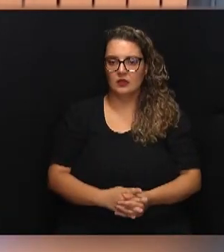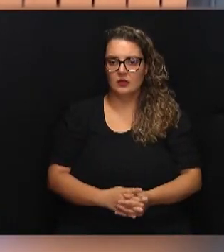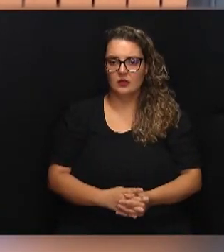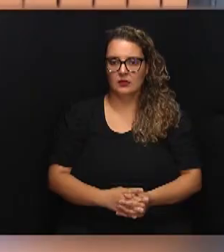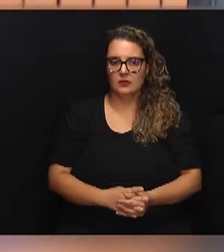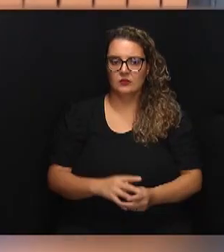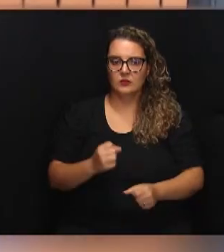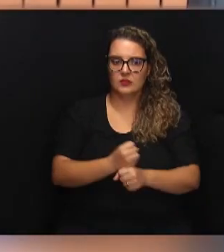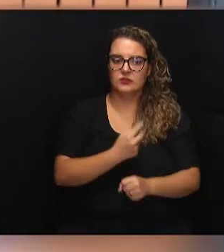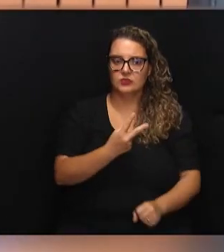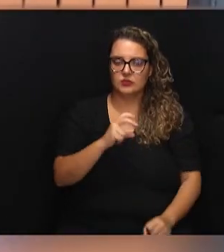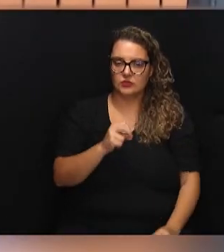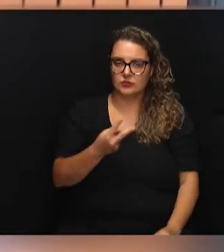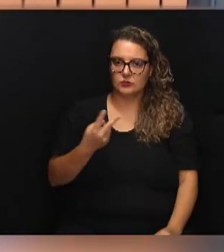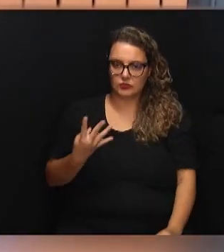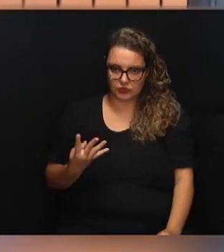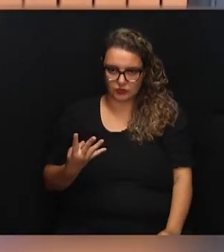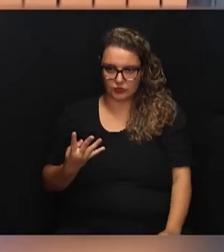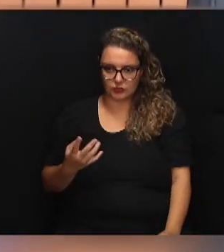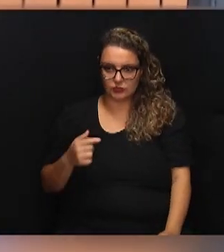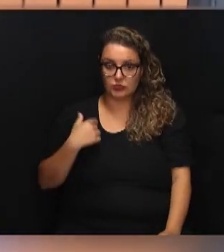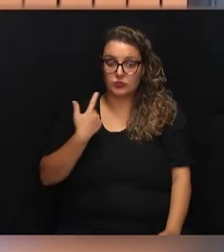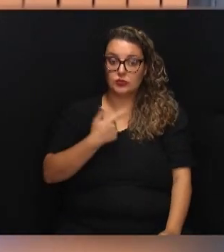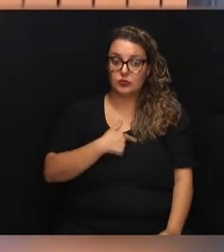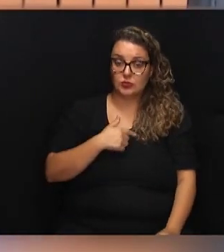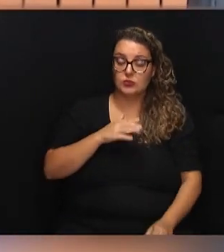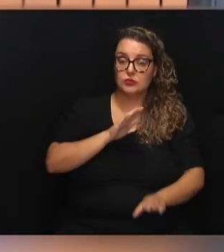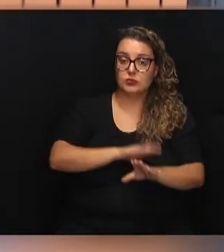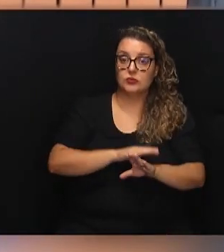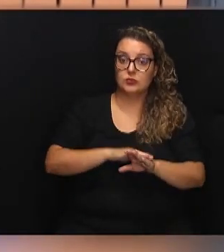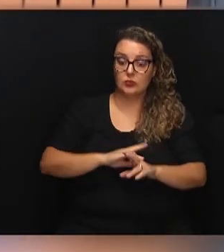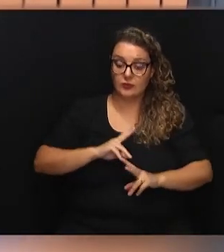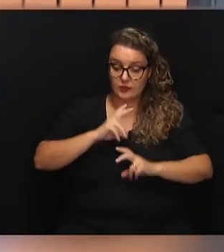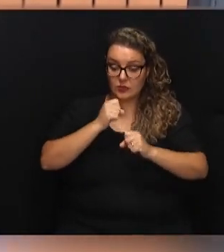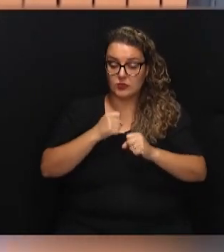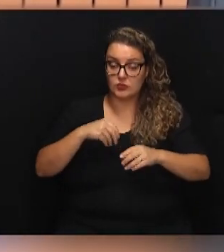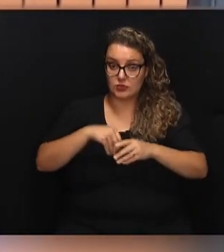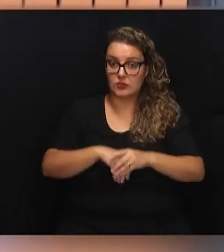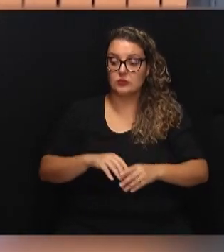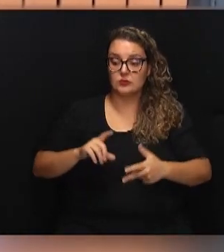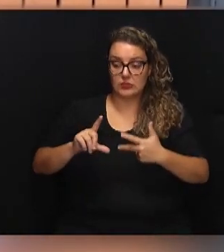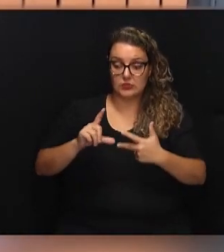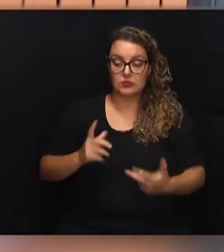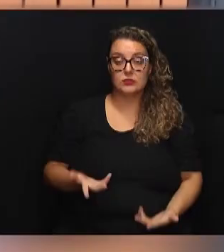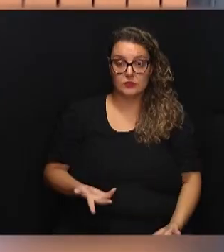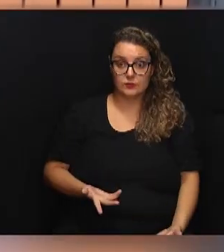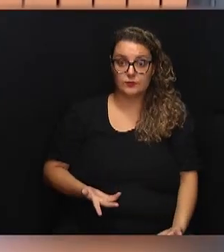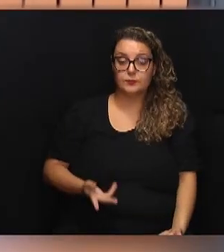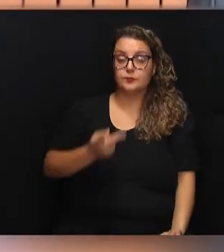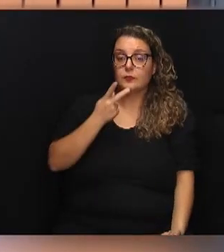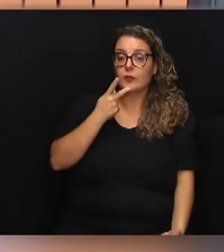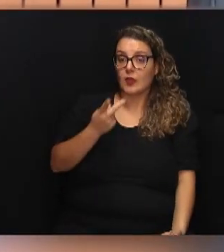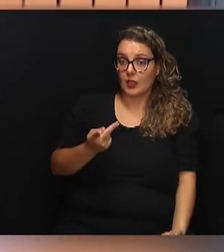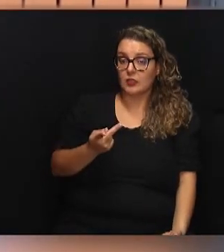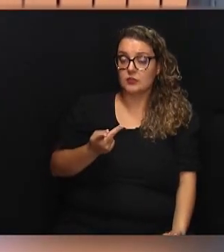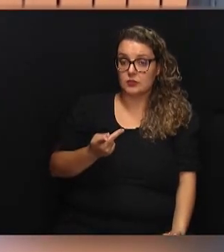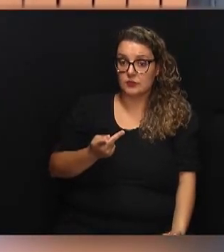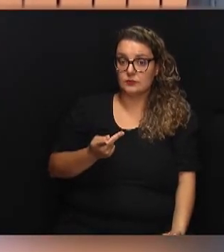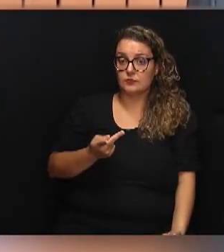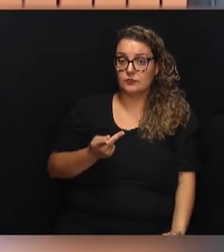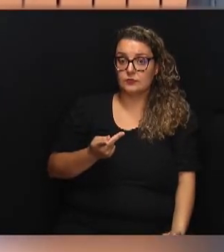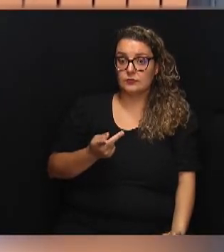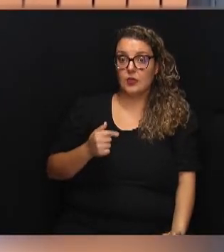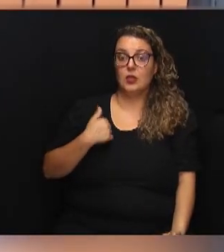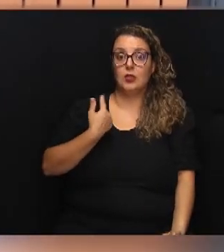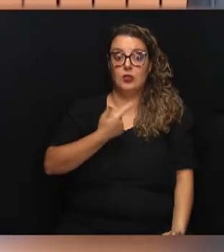de 2024, onde a gente teve uma atuação intensa aqui nesta Casa Legislativa, e dizer que